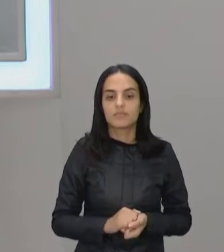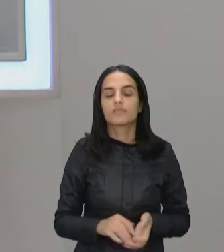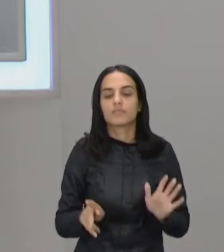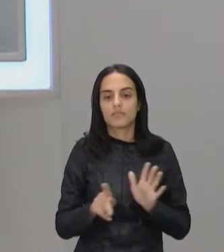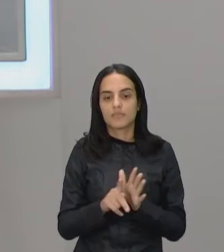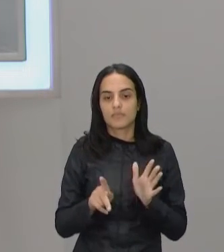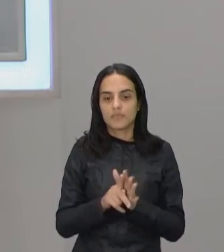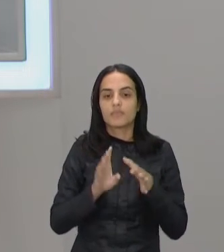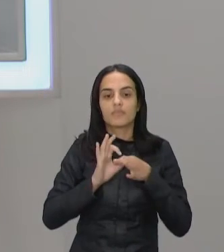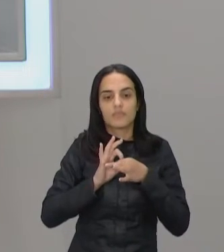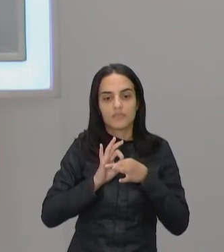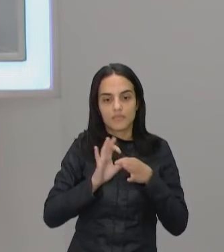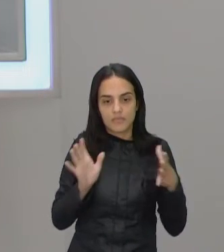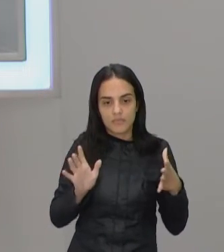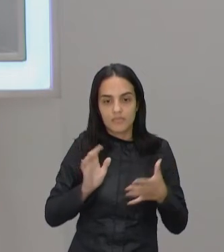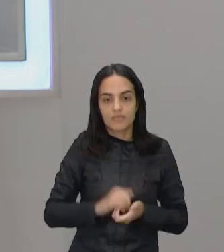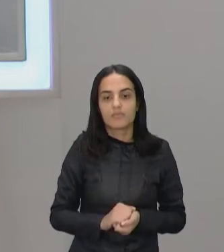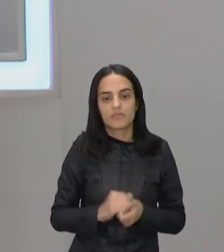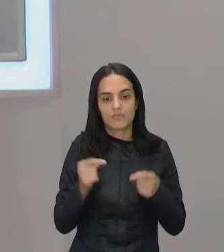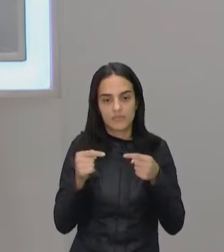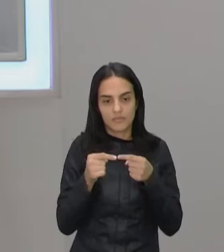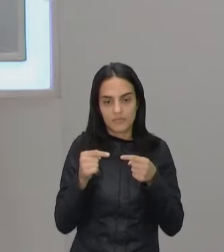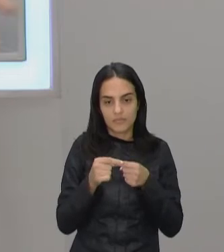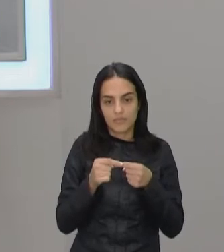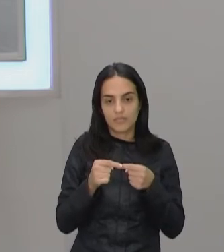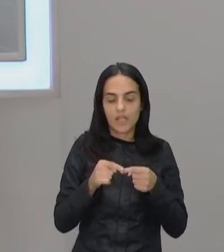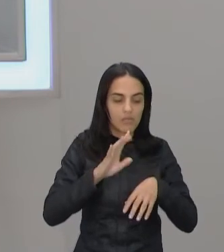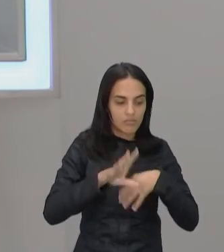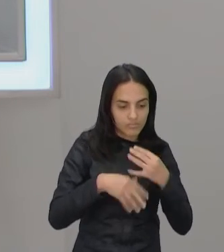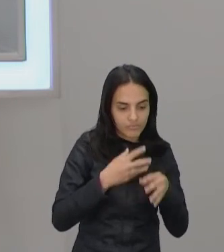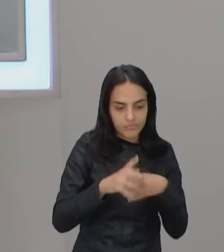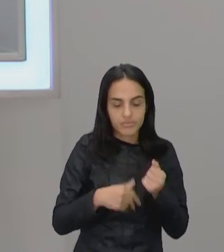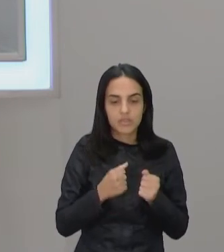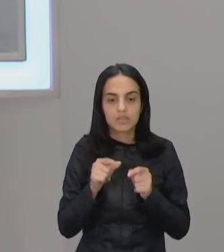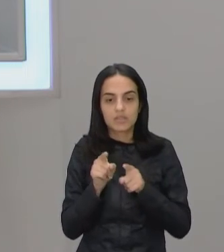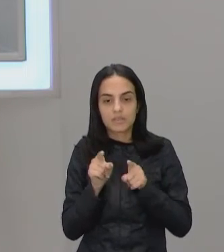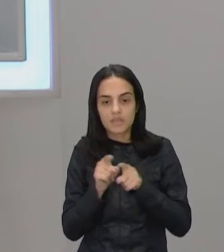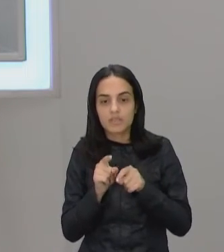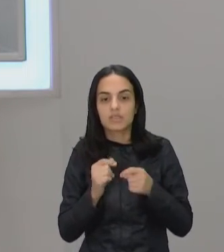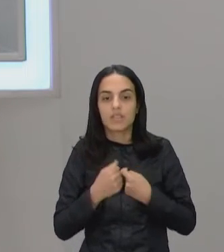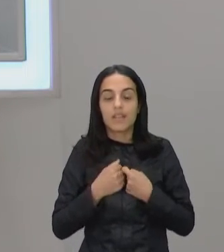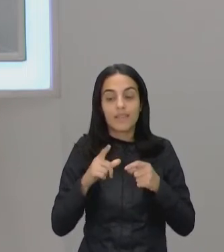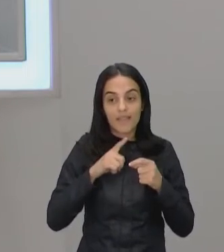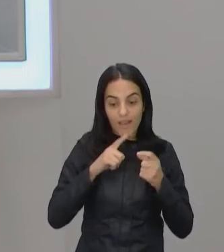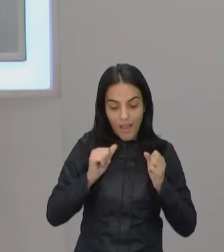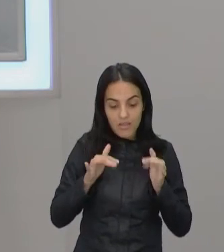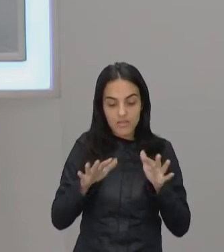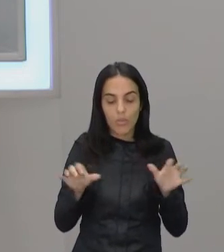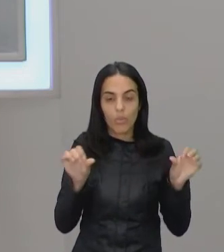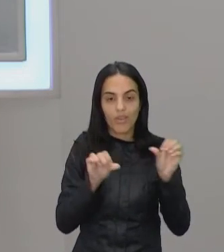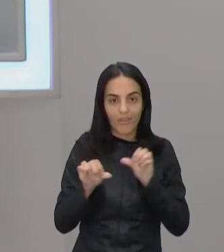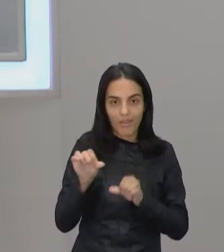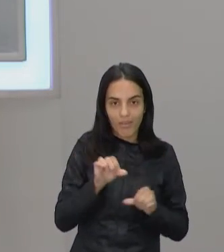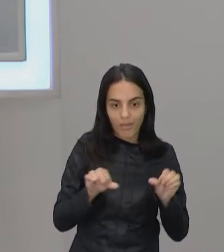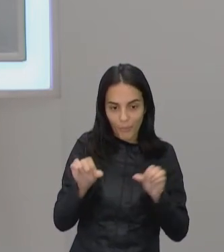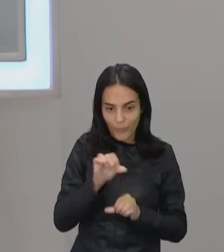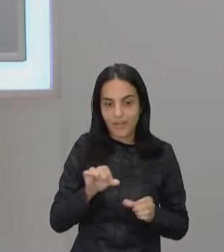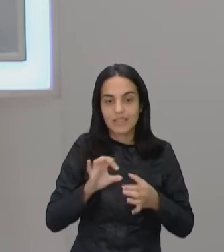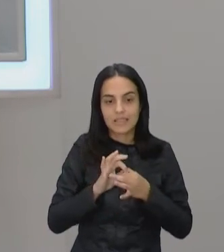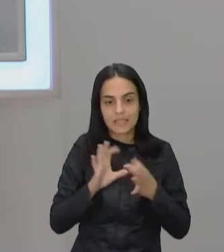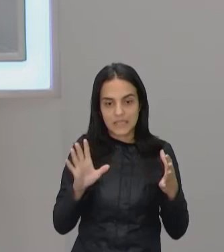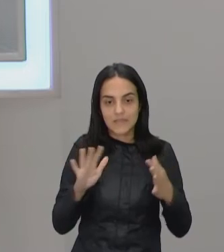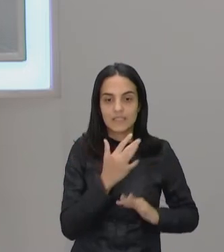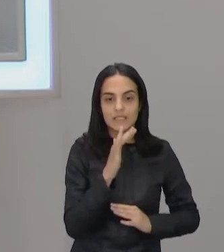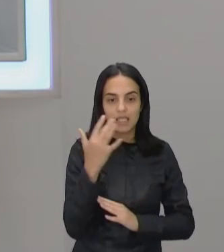sejam disponibilizados. Eles são fragmentados, solubilizados, sofrem reações químicas e são disponibilizados